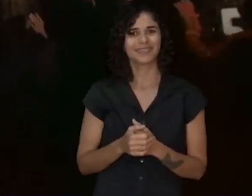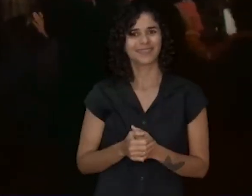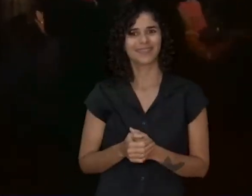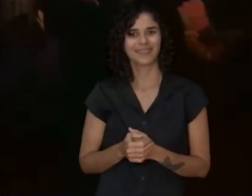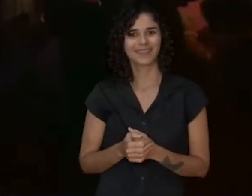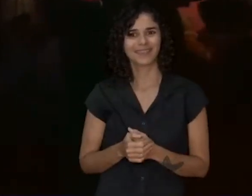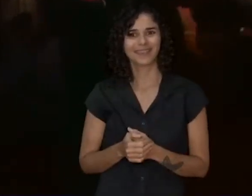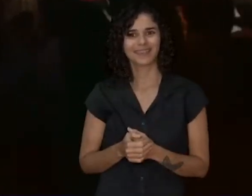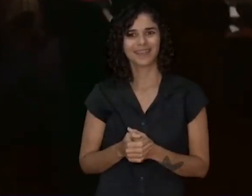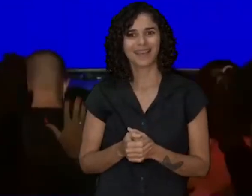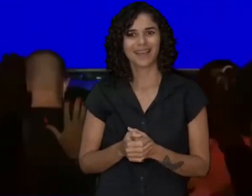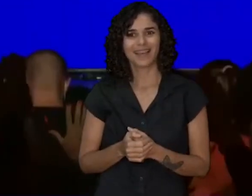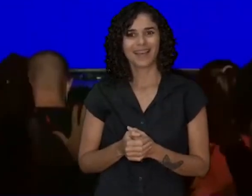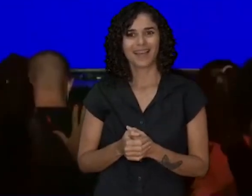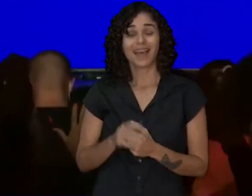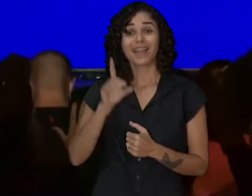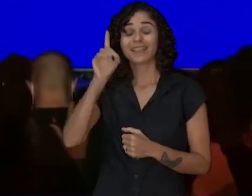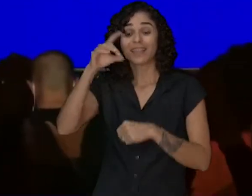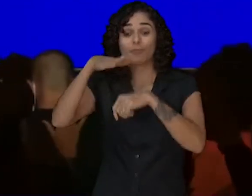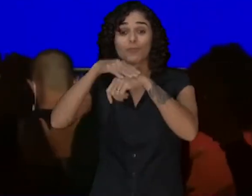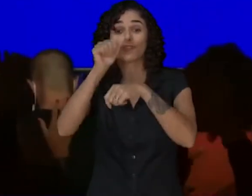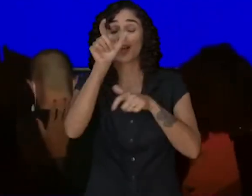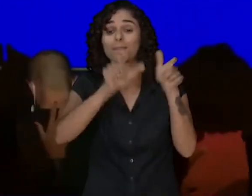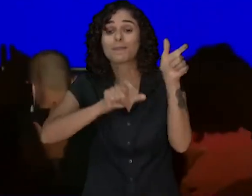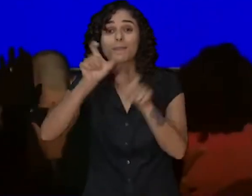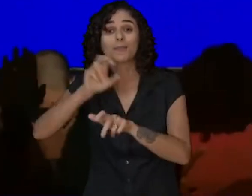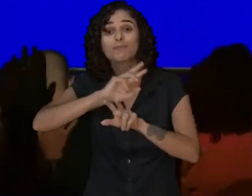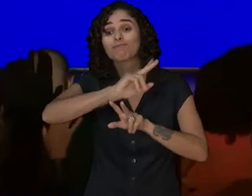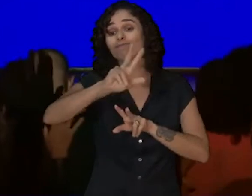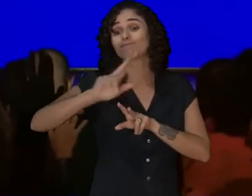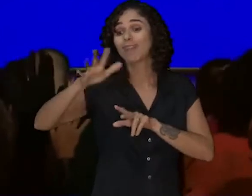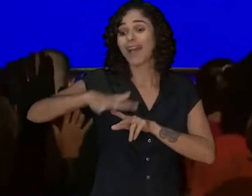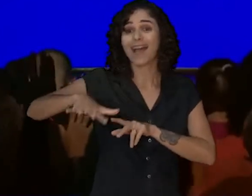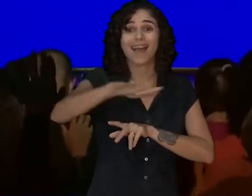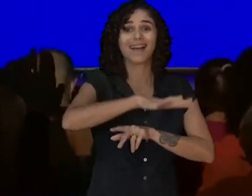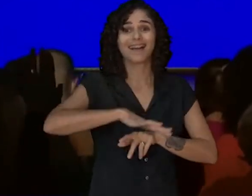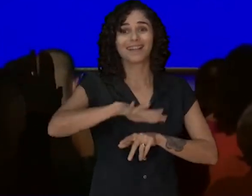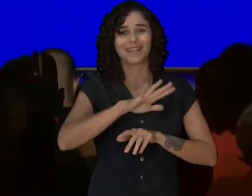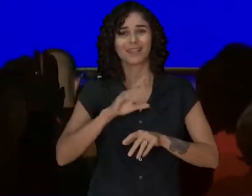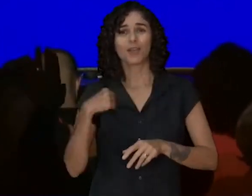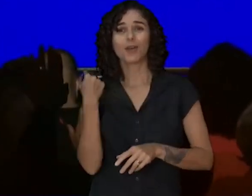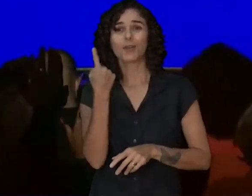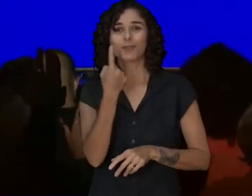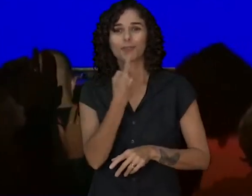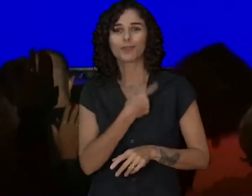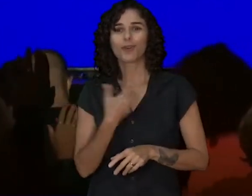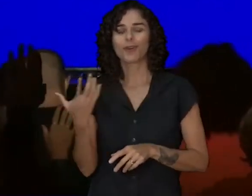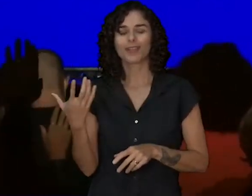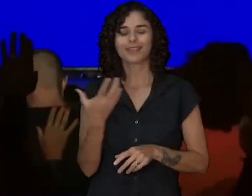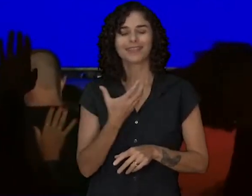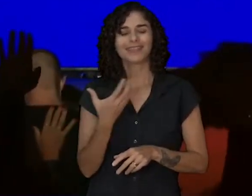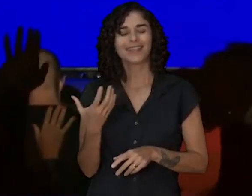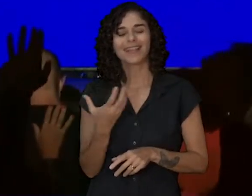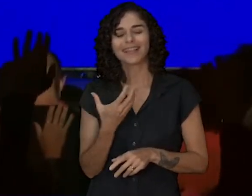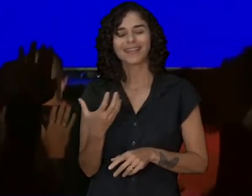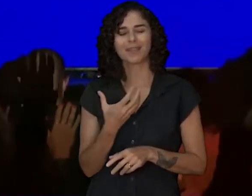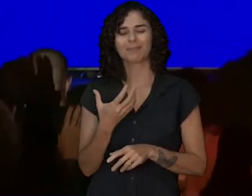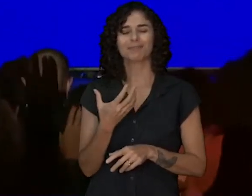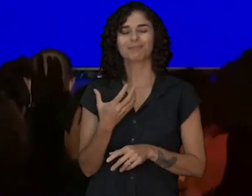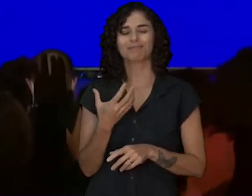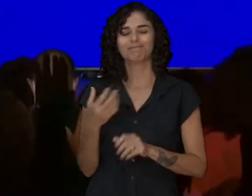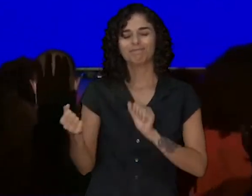suas batalhas, mas nós vivemos no poder do Espírito. Abandona